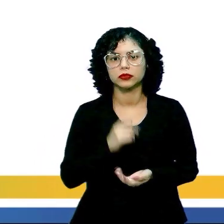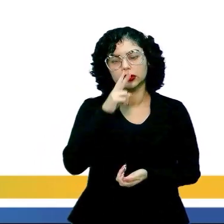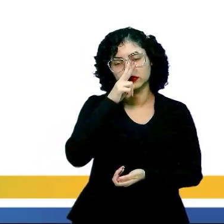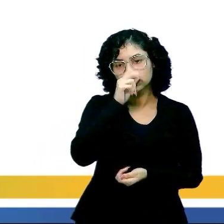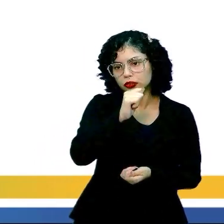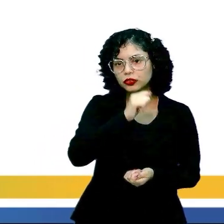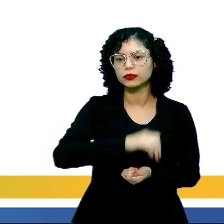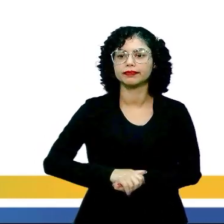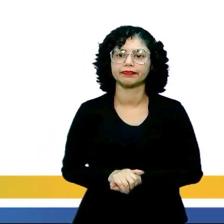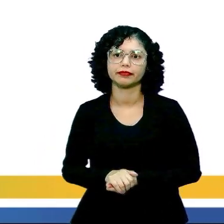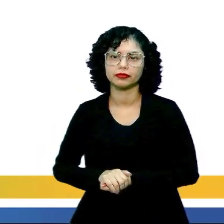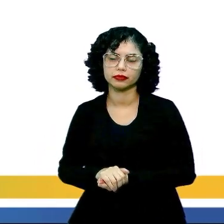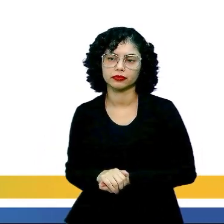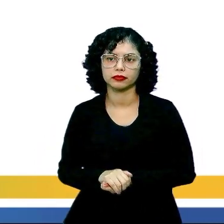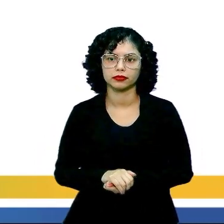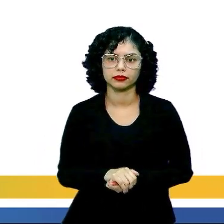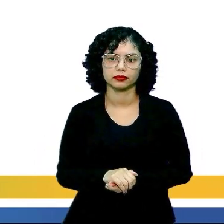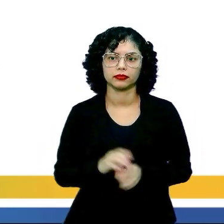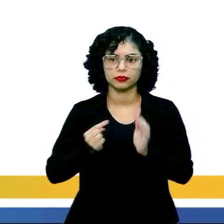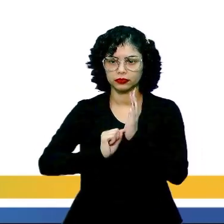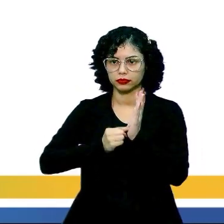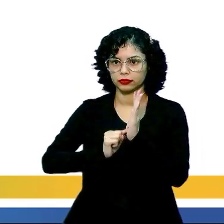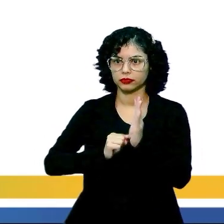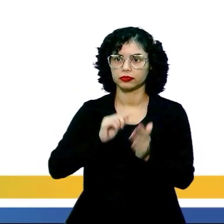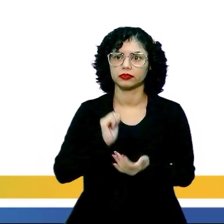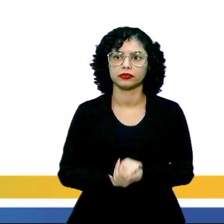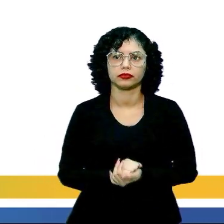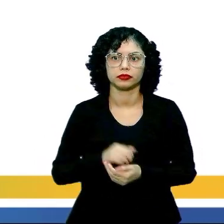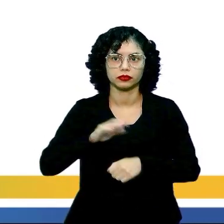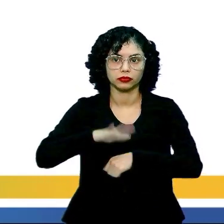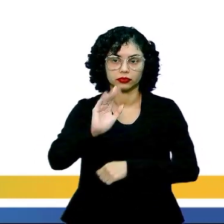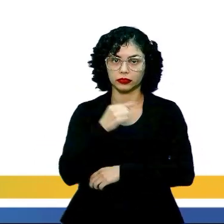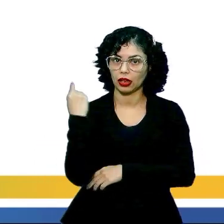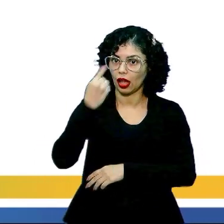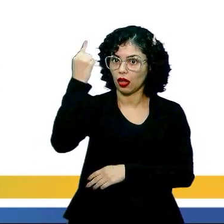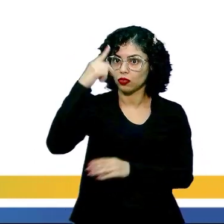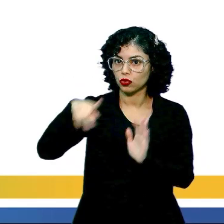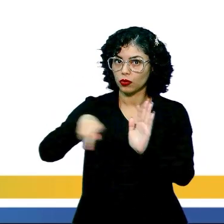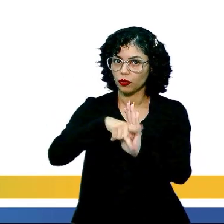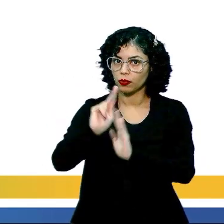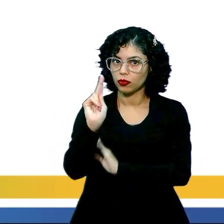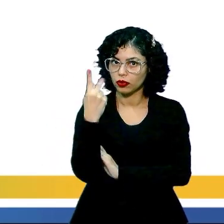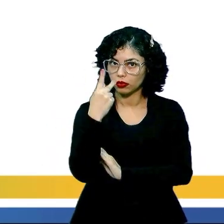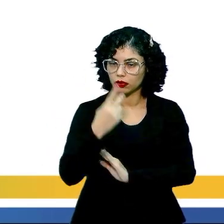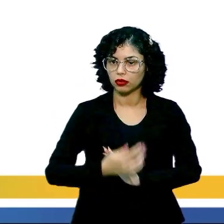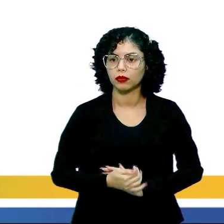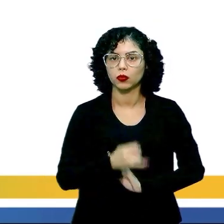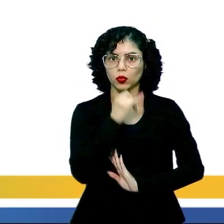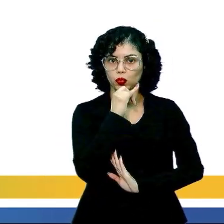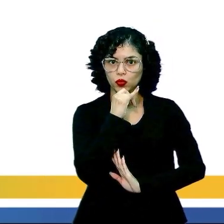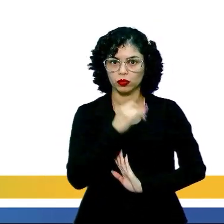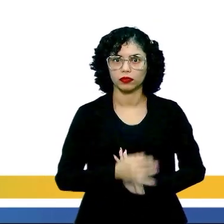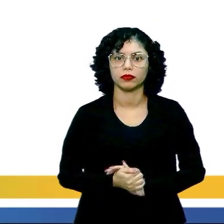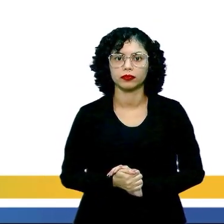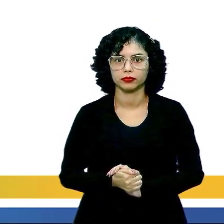forte, tá? Então, o ponto de fusão e ebulição são mais altos do que os hidrocarbonetos, por